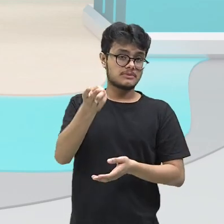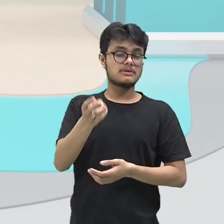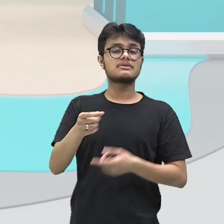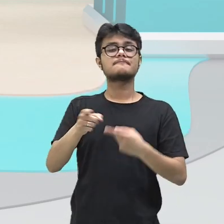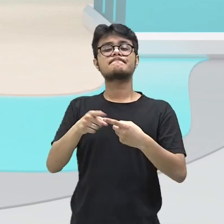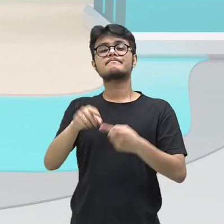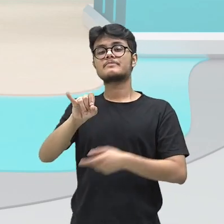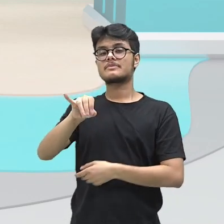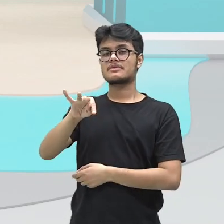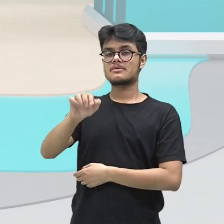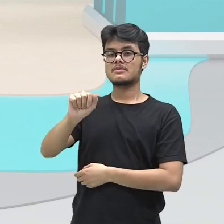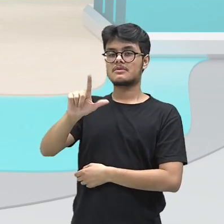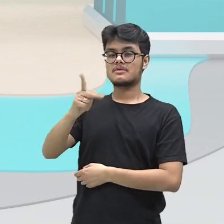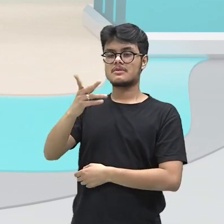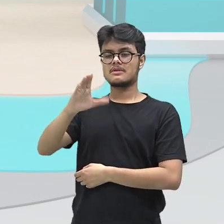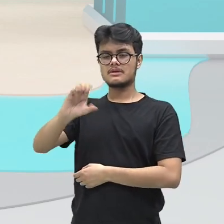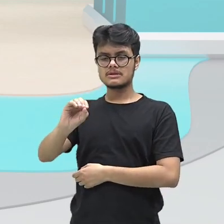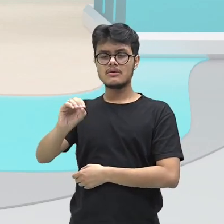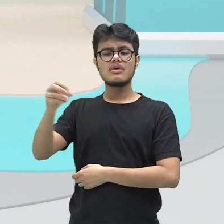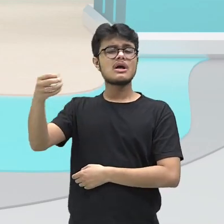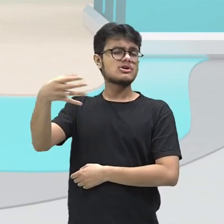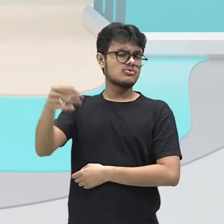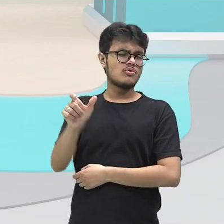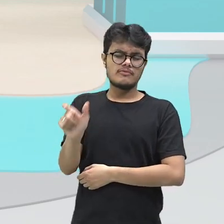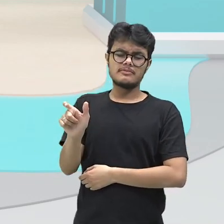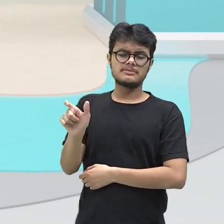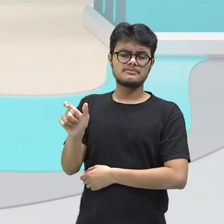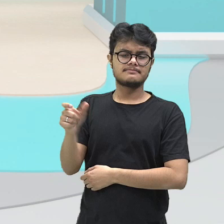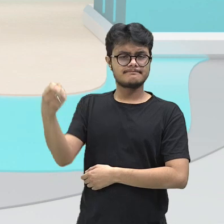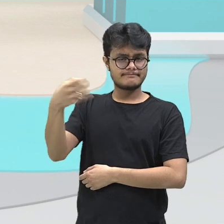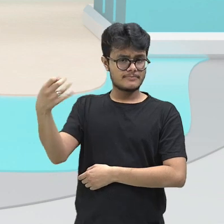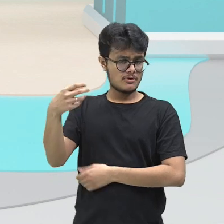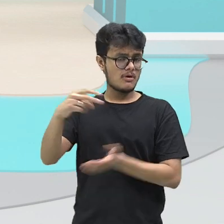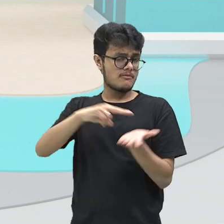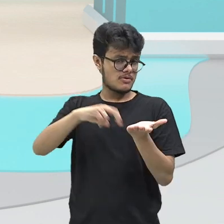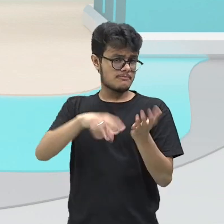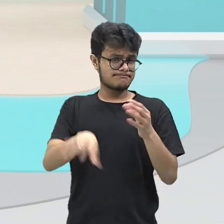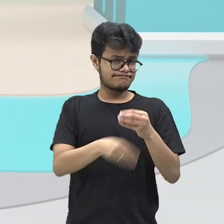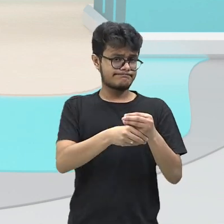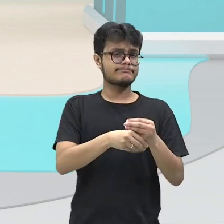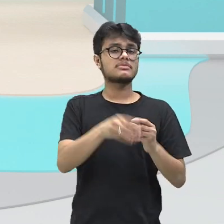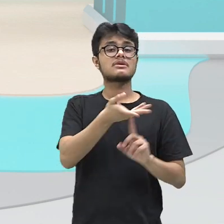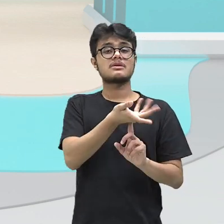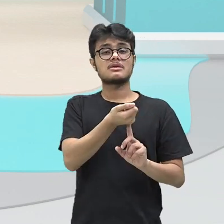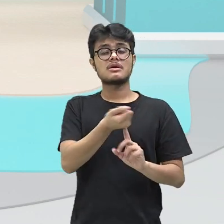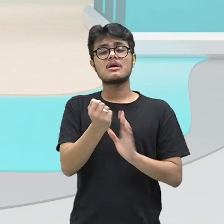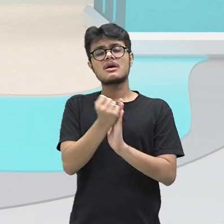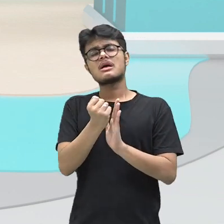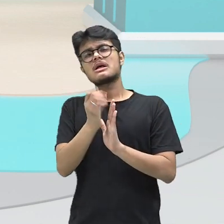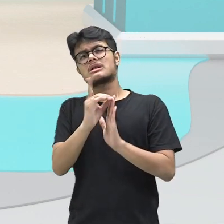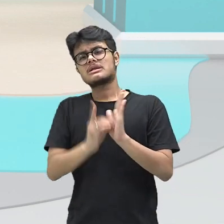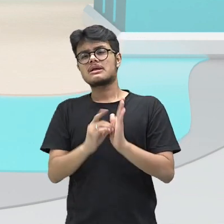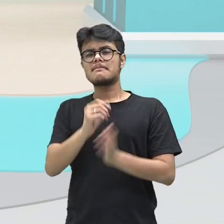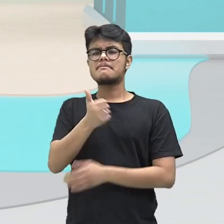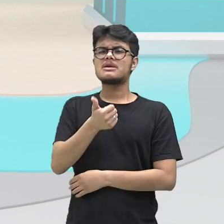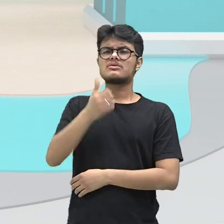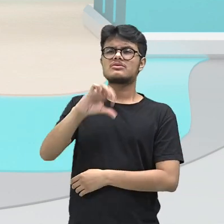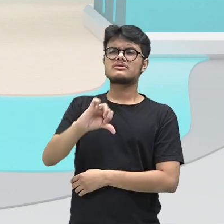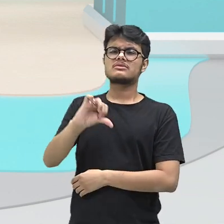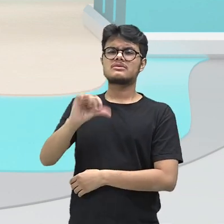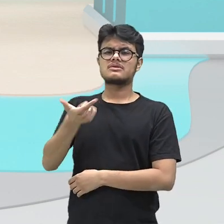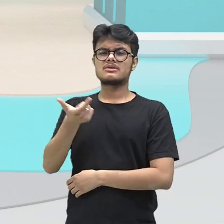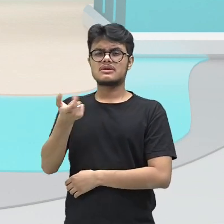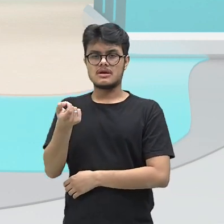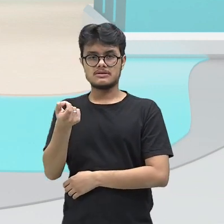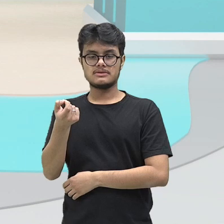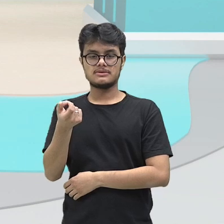é esse termo novo, né? Um termo que ele foi incorporado ao vocabulário das artes visuais na década de 1960. No